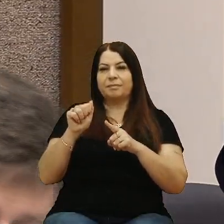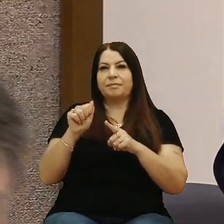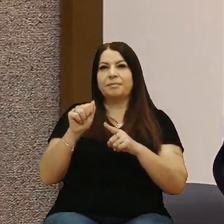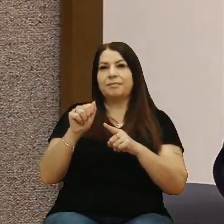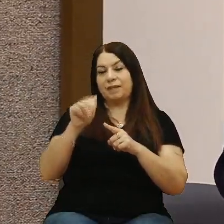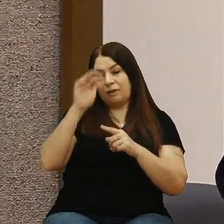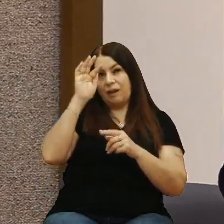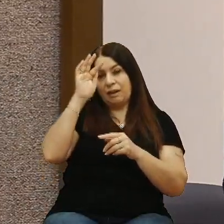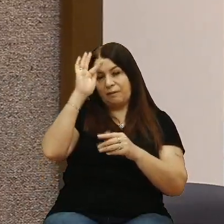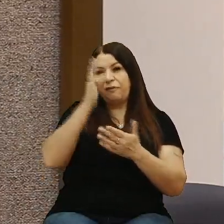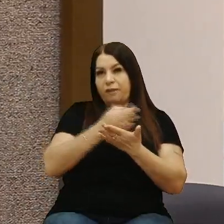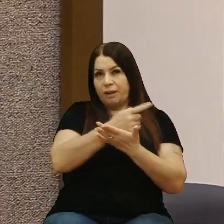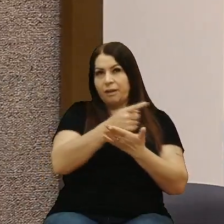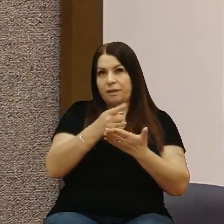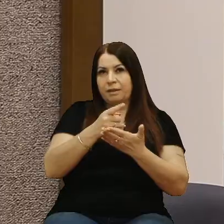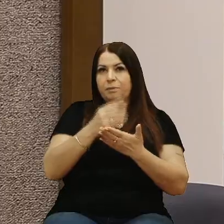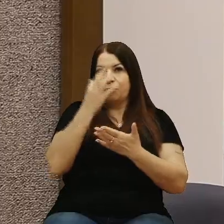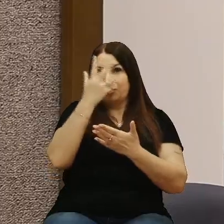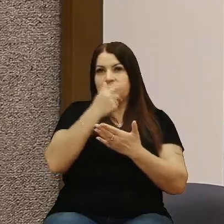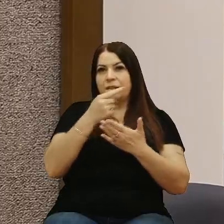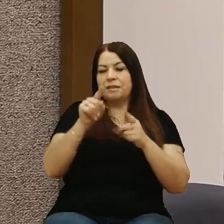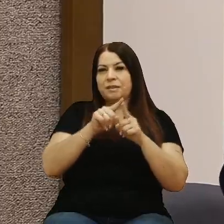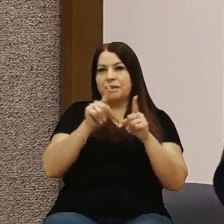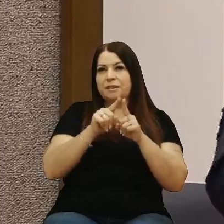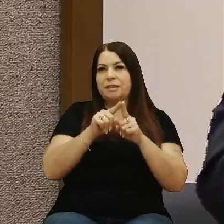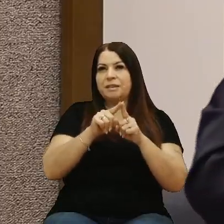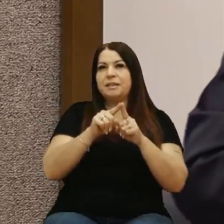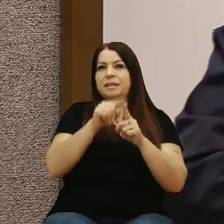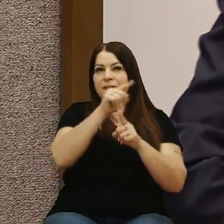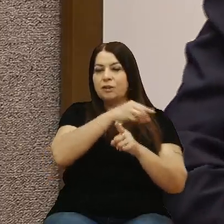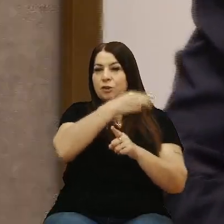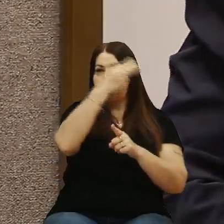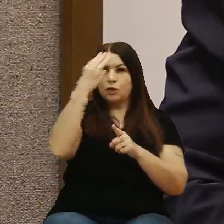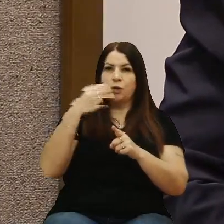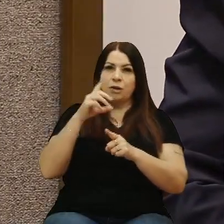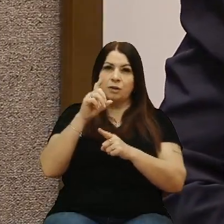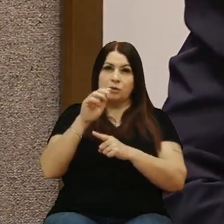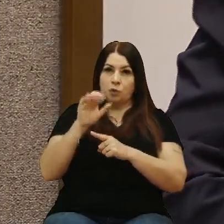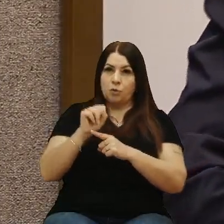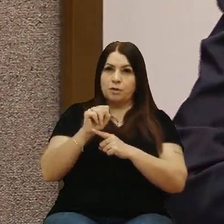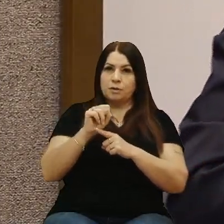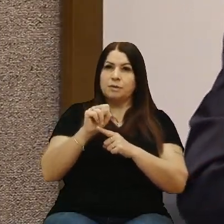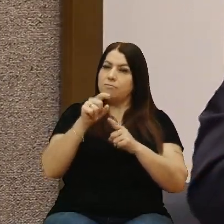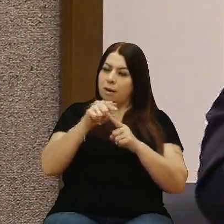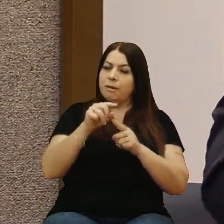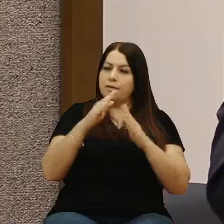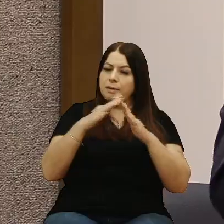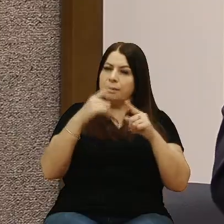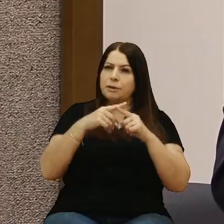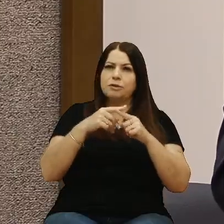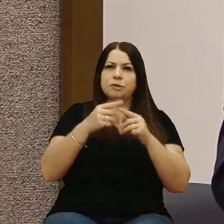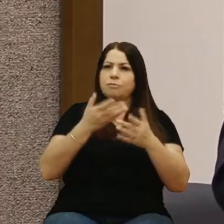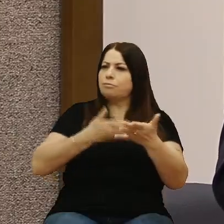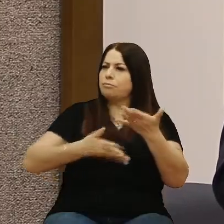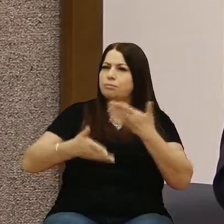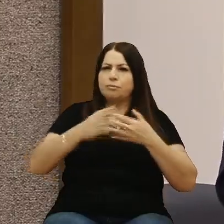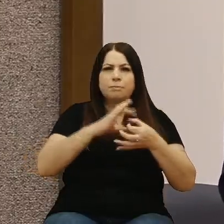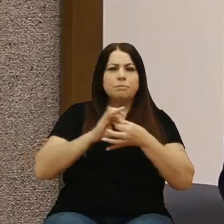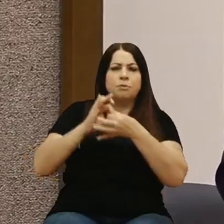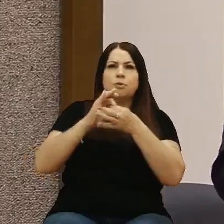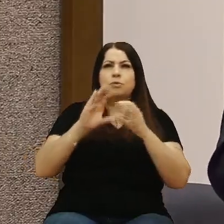almoço lá em Nossa Senhora das Dores, neste domingo. Uma integração de muitas